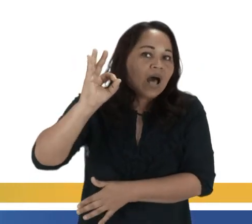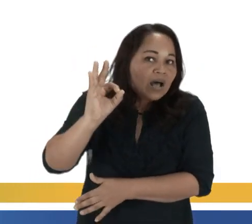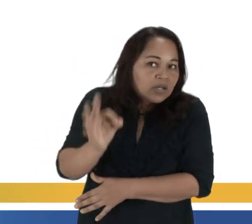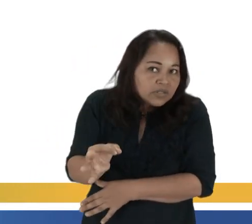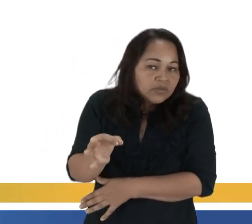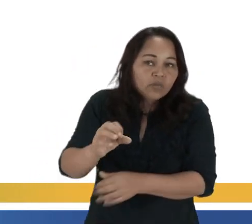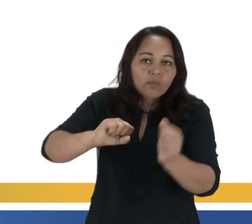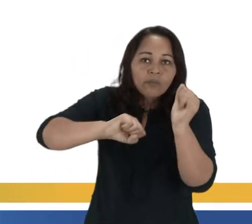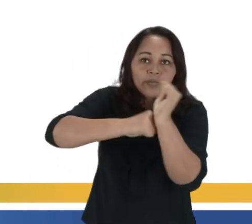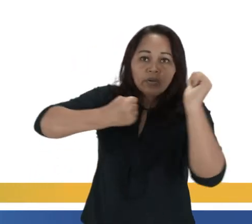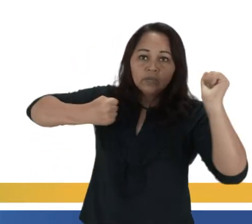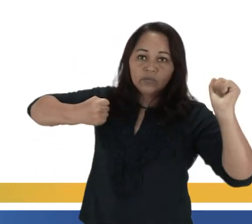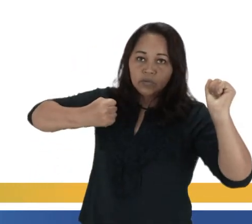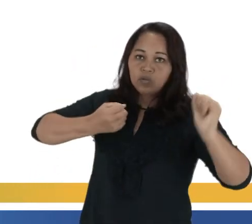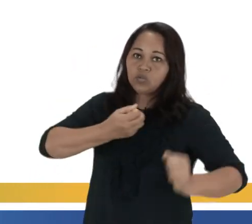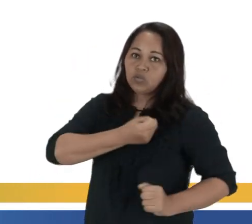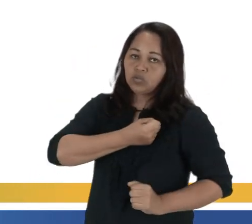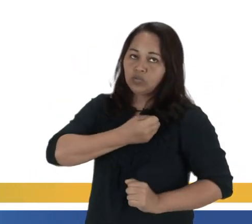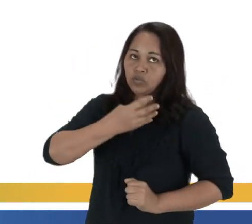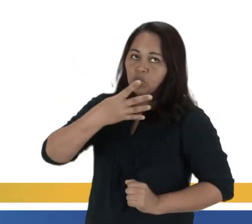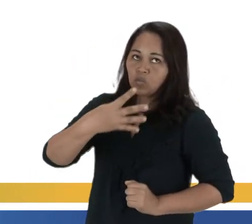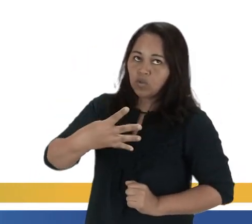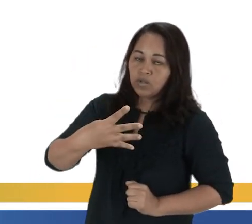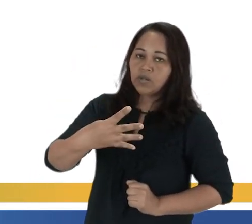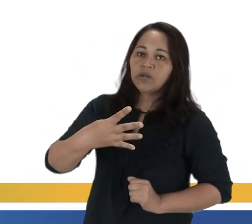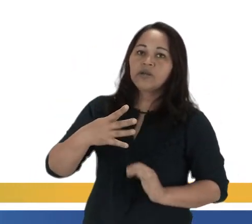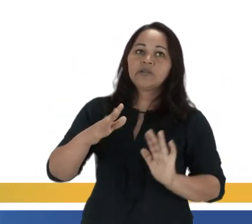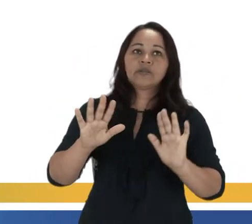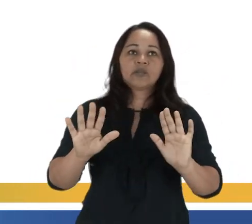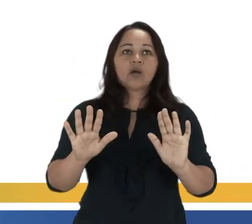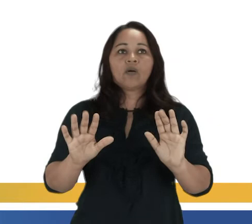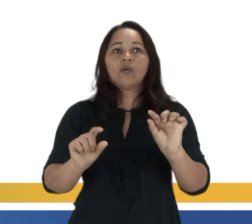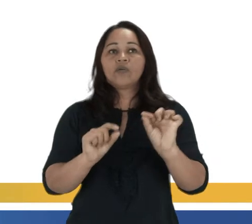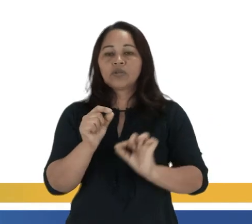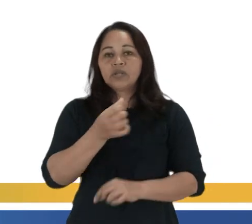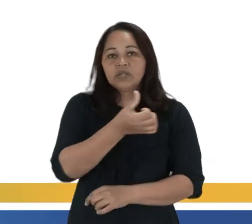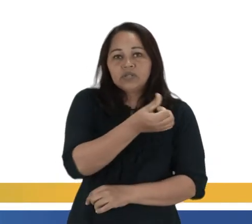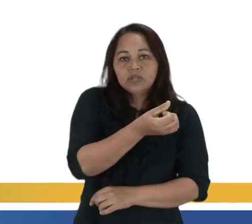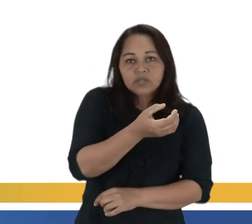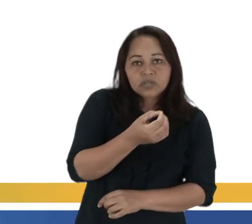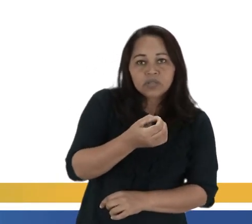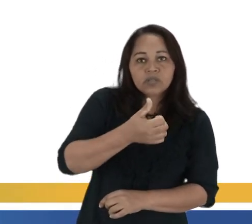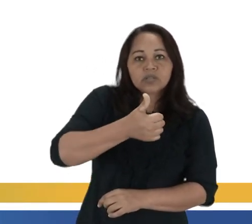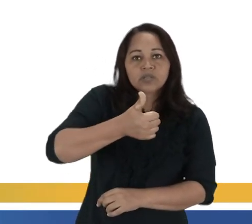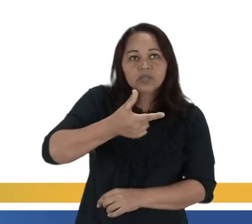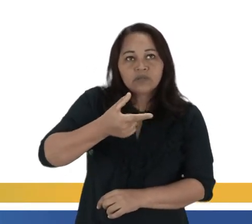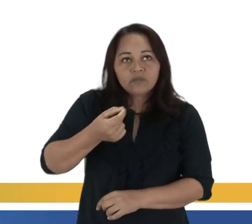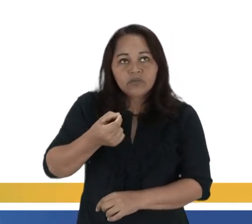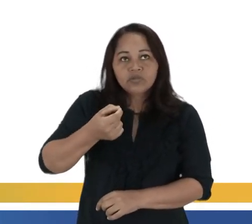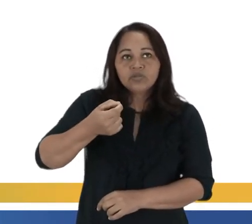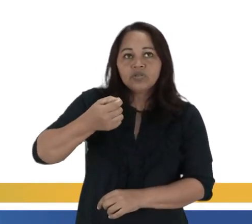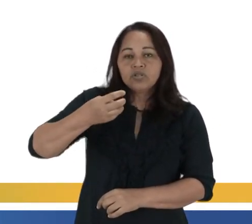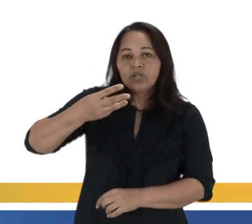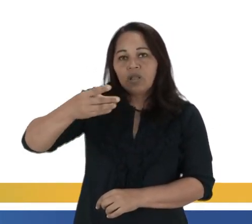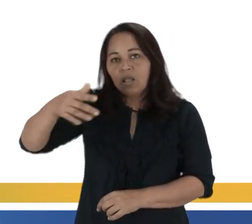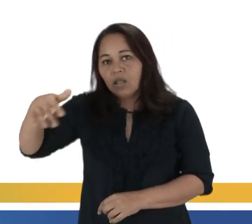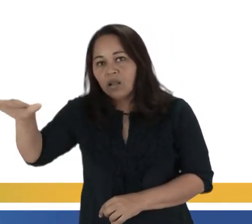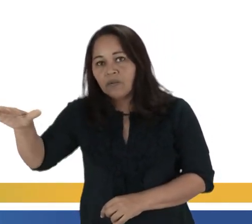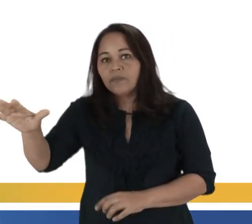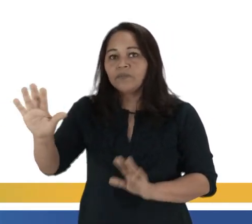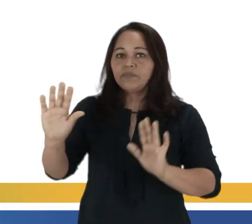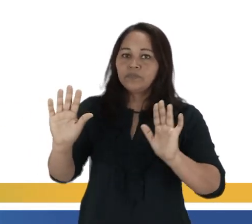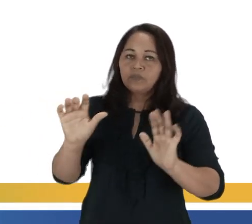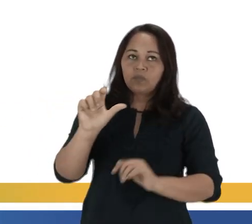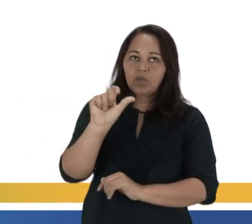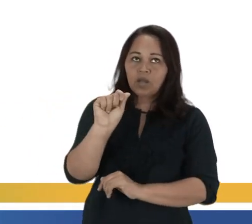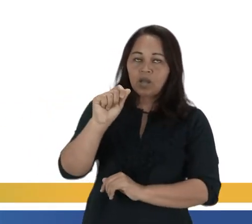aí, montamos a nossa sequência numérica, né? A nossa progressão é uma progressão porque eu sei que ele dobra a cada